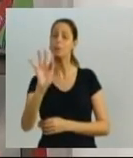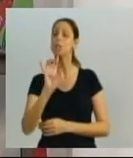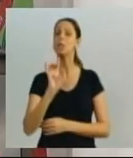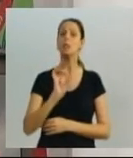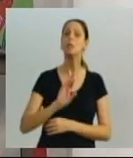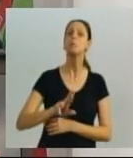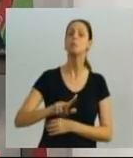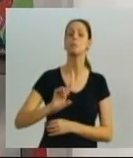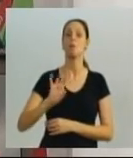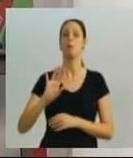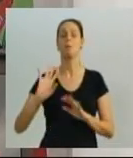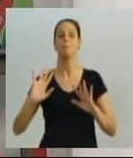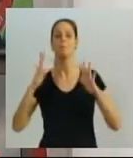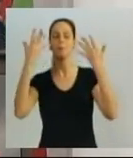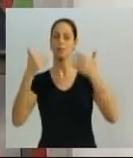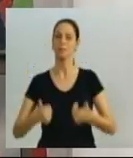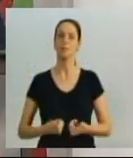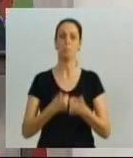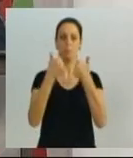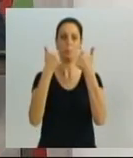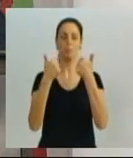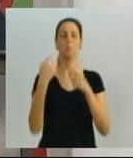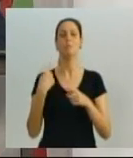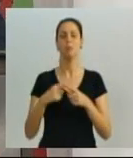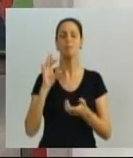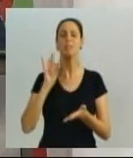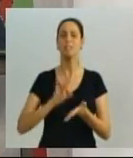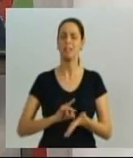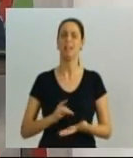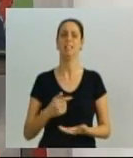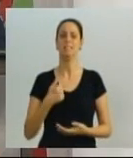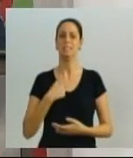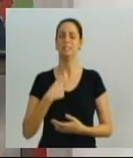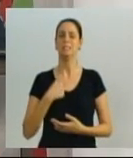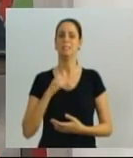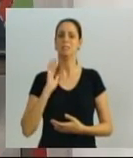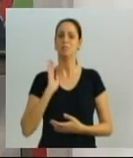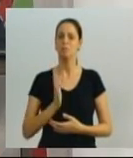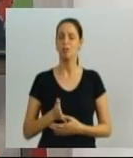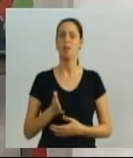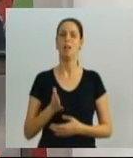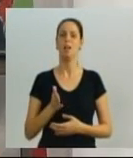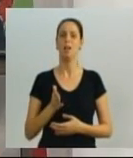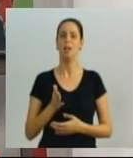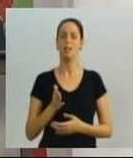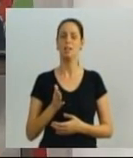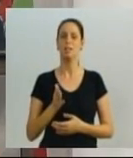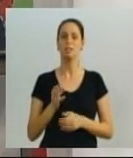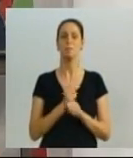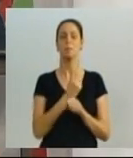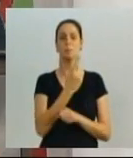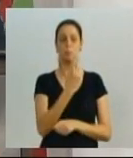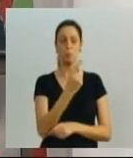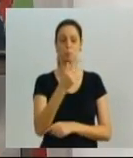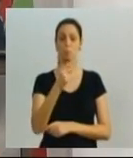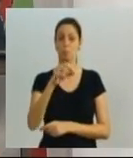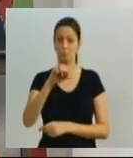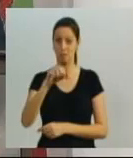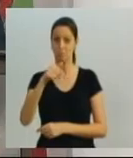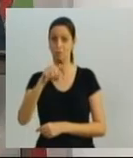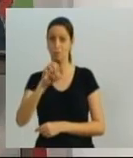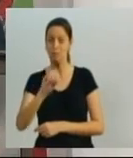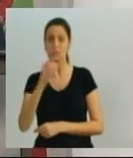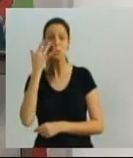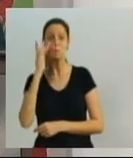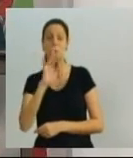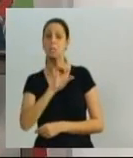na Oktober, que lamentavelmente eu estou desde 70, Vanderlei, no Blumenau, e eu não sei hoje se a Oktober